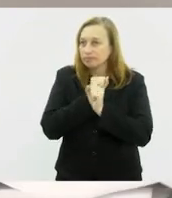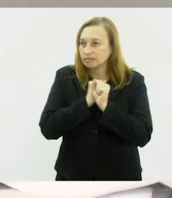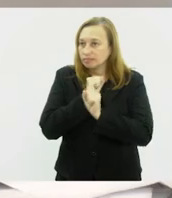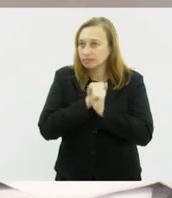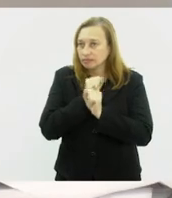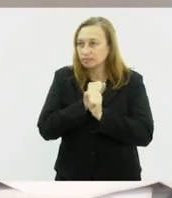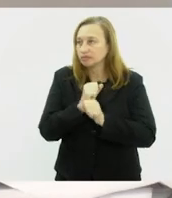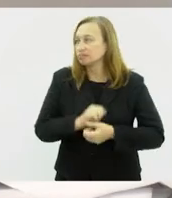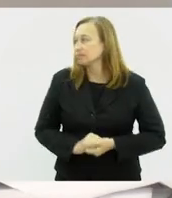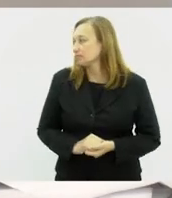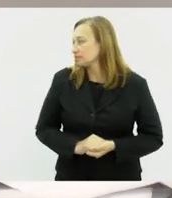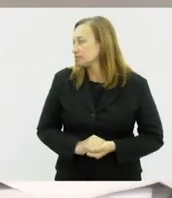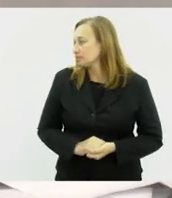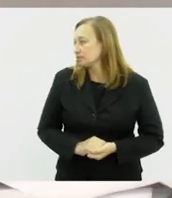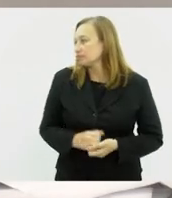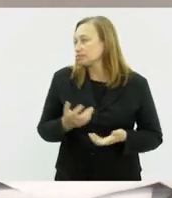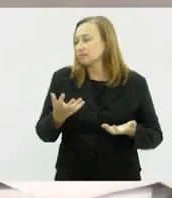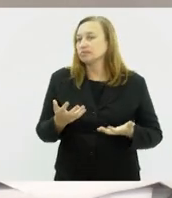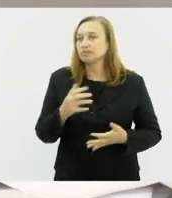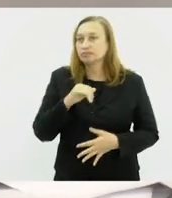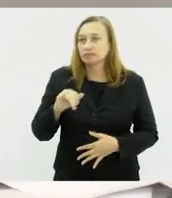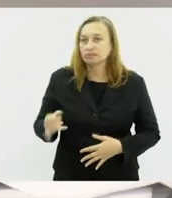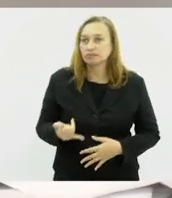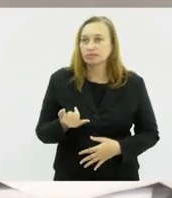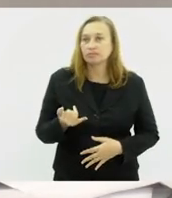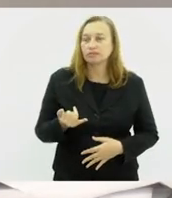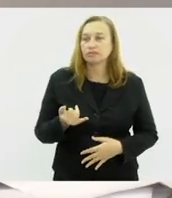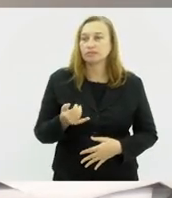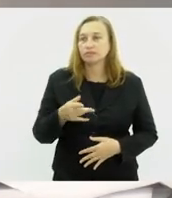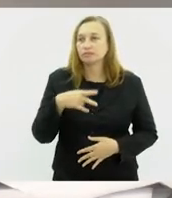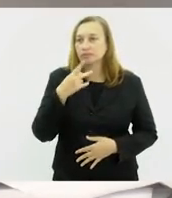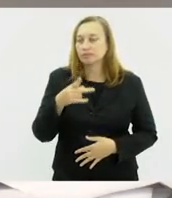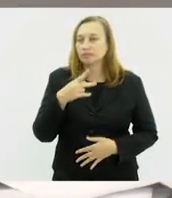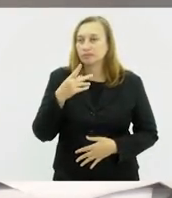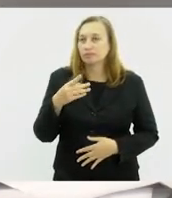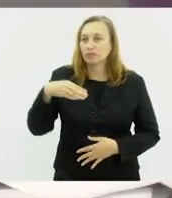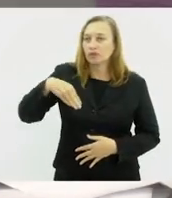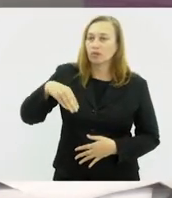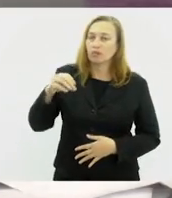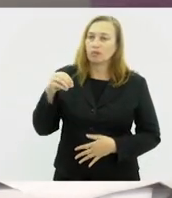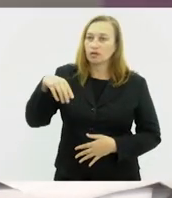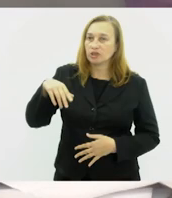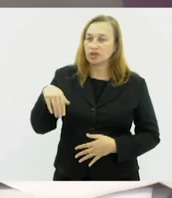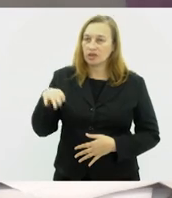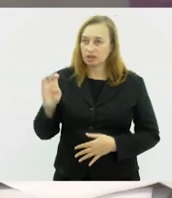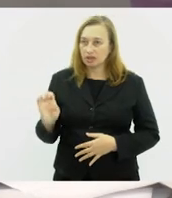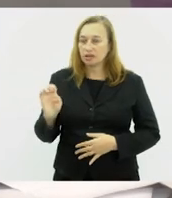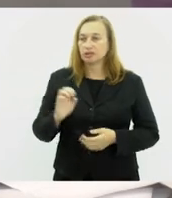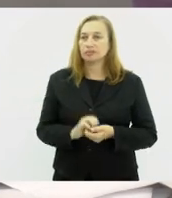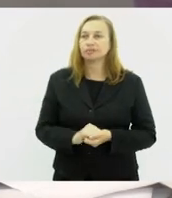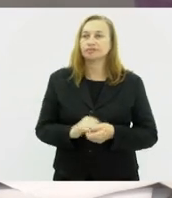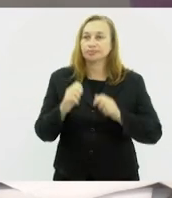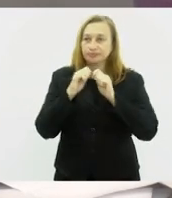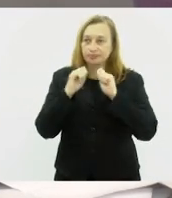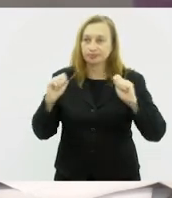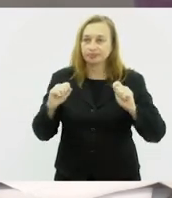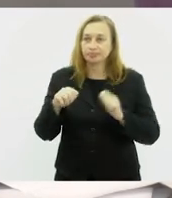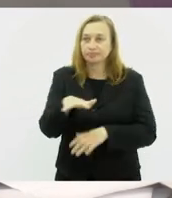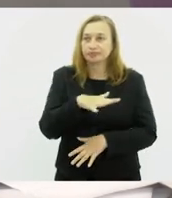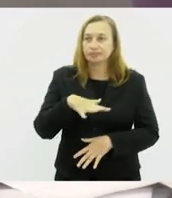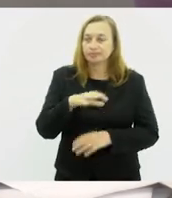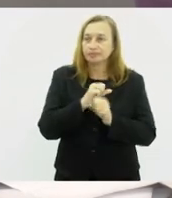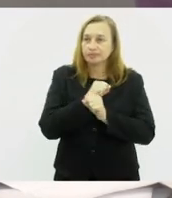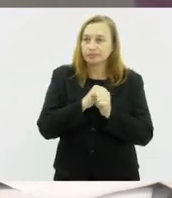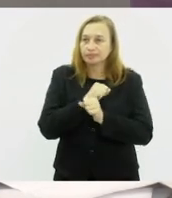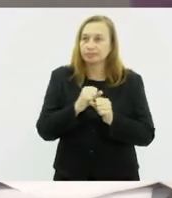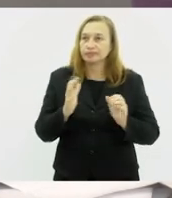participa queria aproveitar para cumprimentar aqui a Monique Prado que tá aqui presente nos assessorou nessa área muitos anos